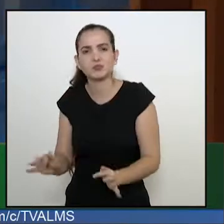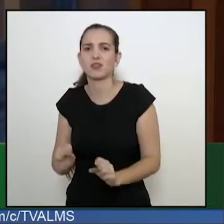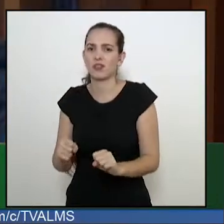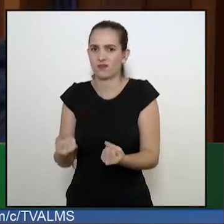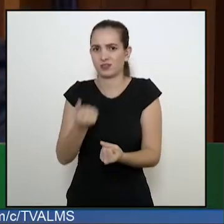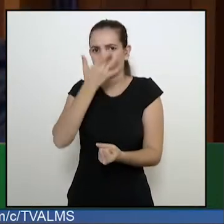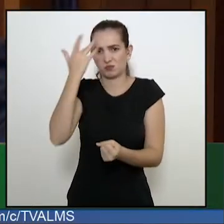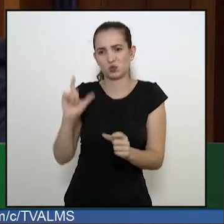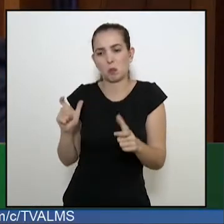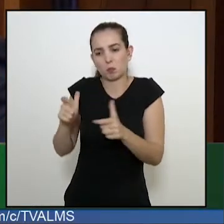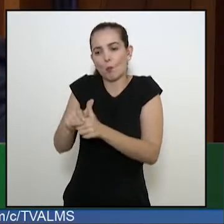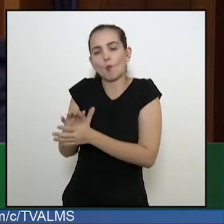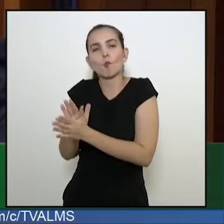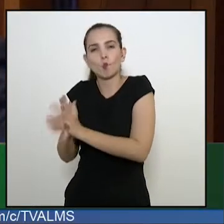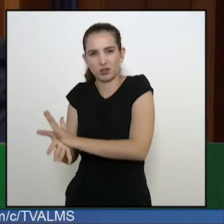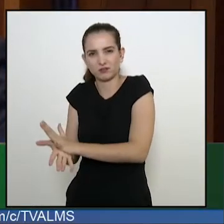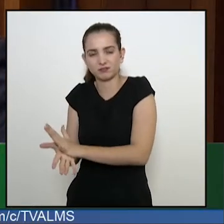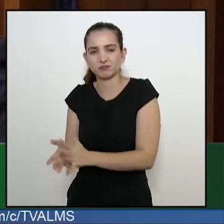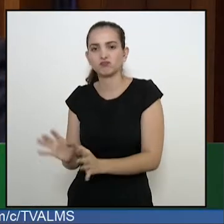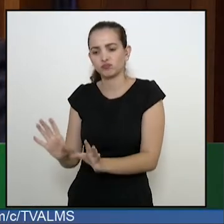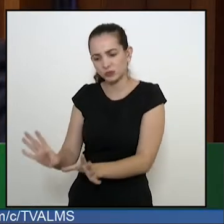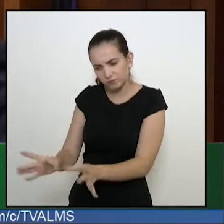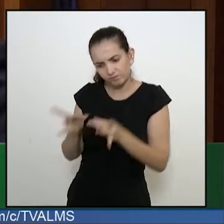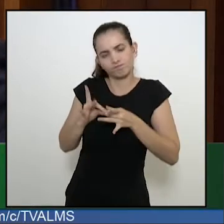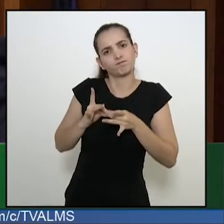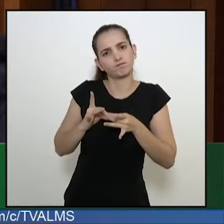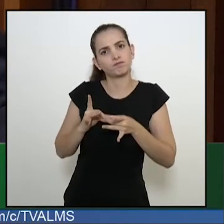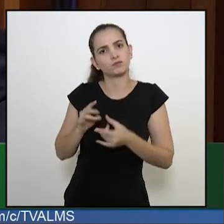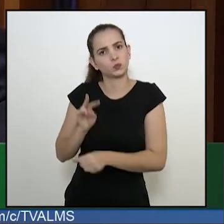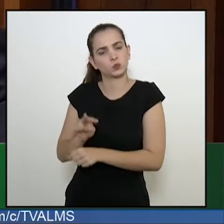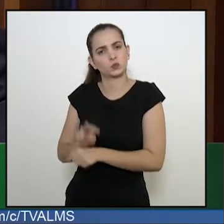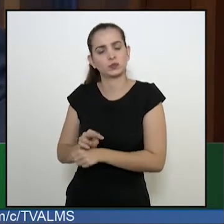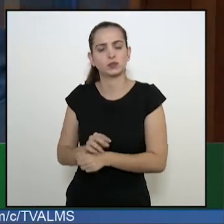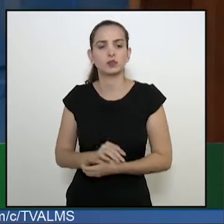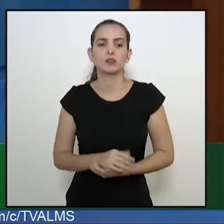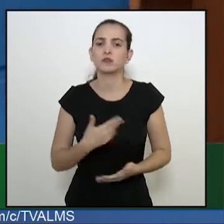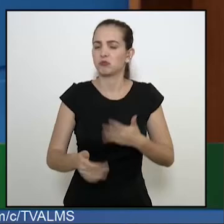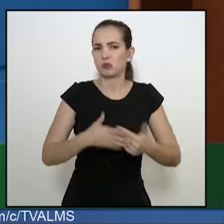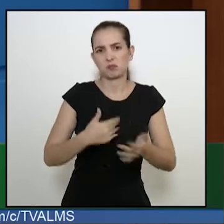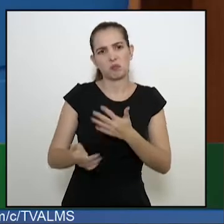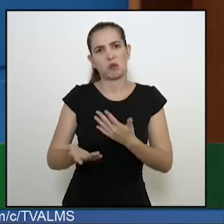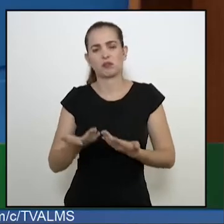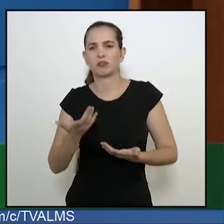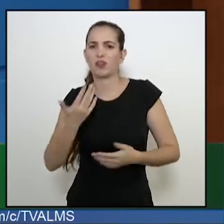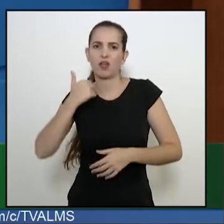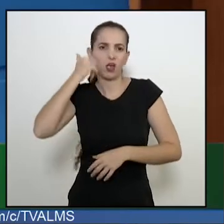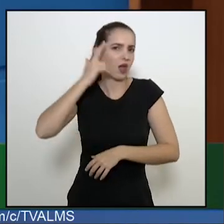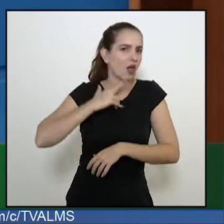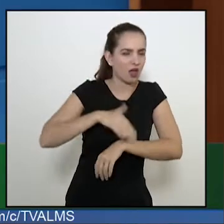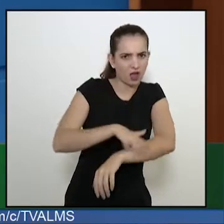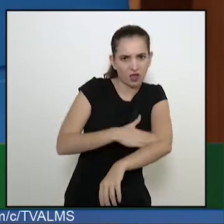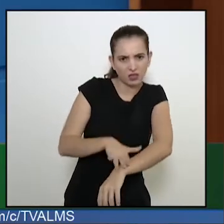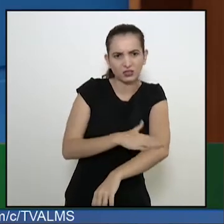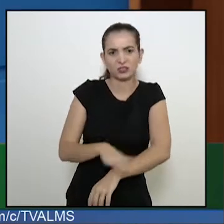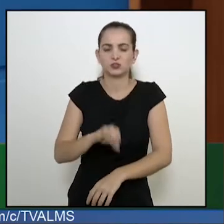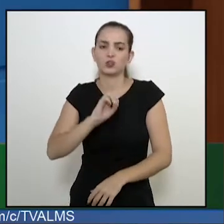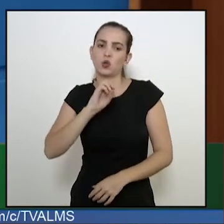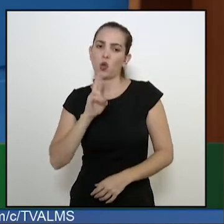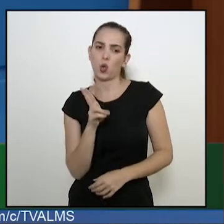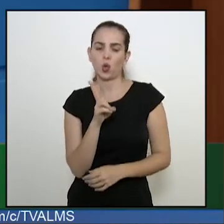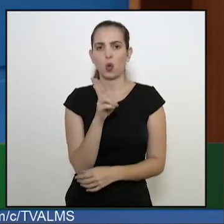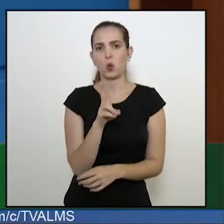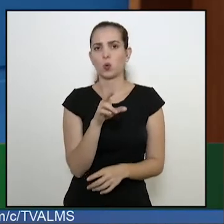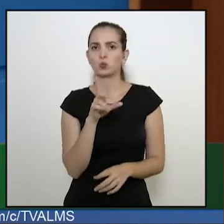são excluídos, independente de raça, de escolha sexual, de